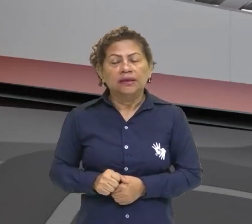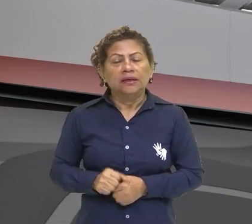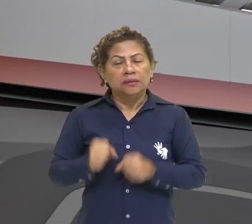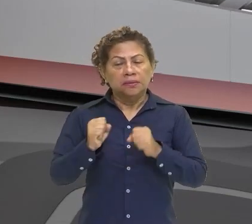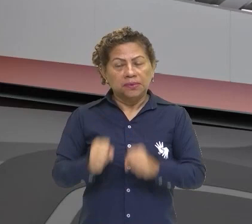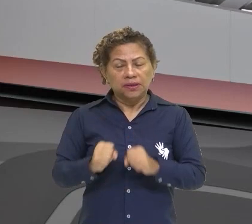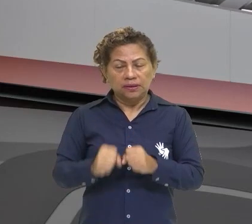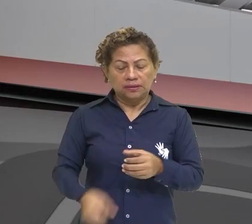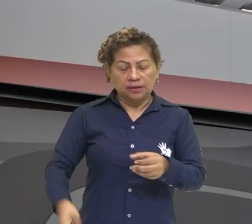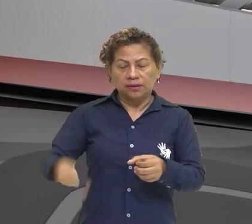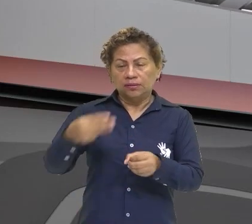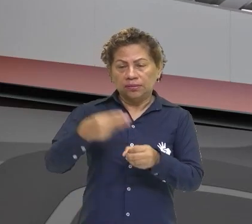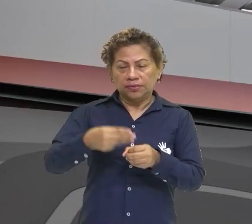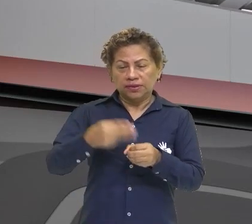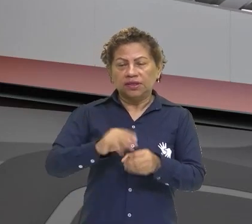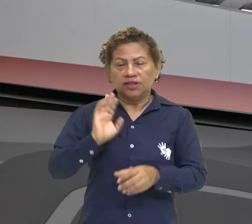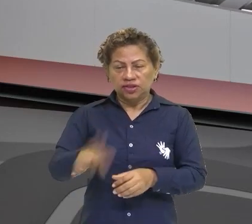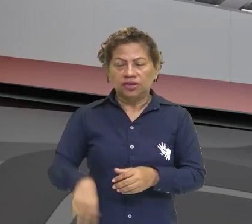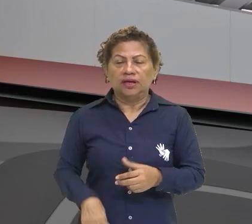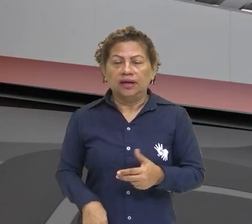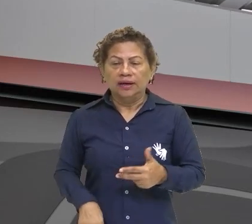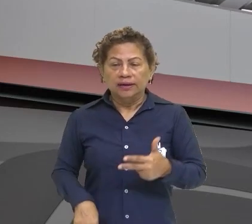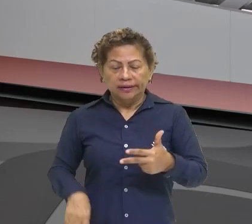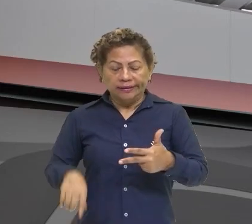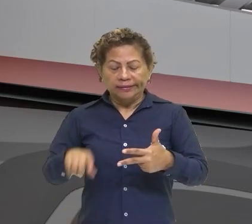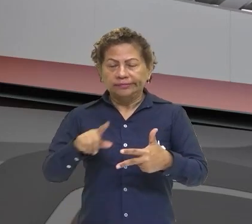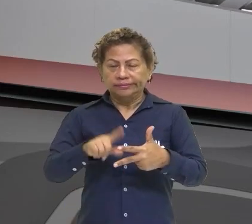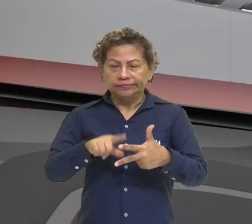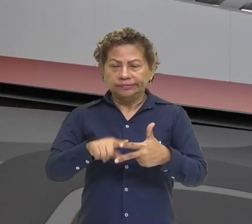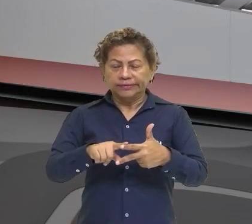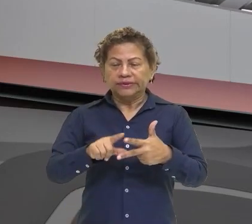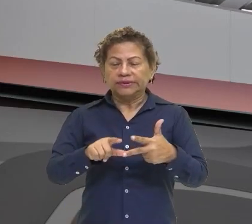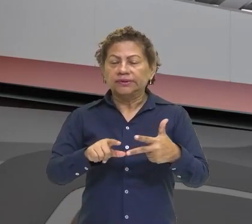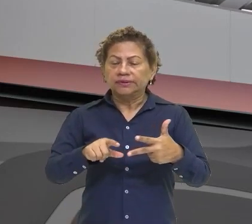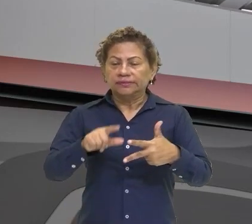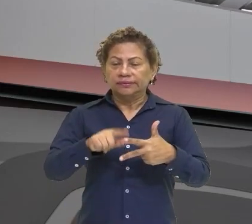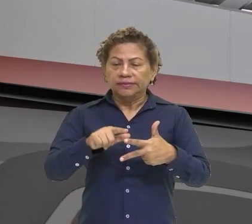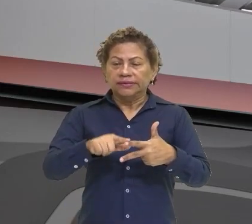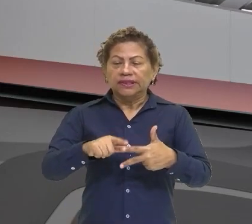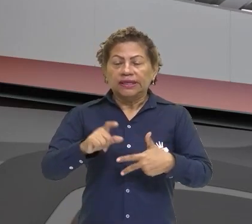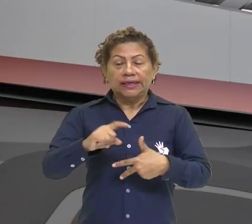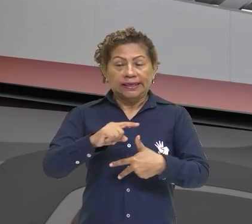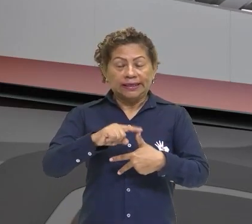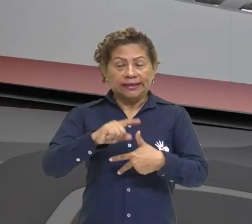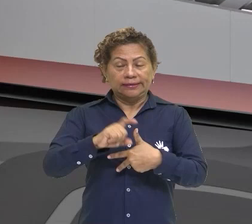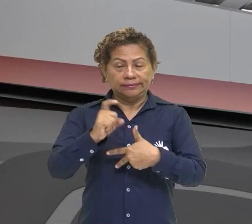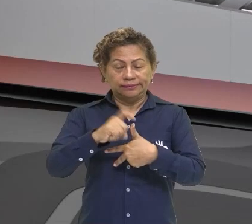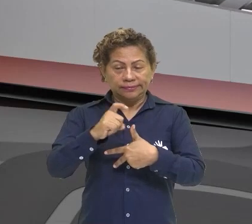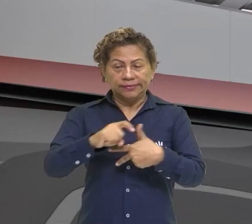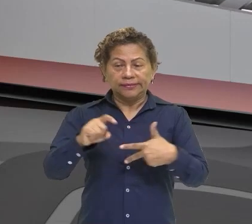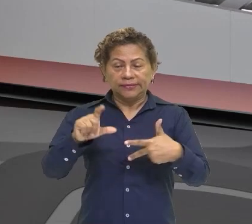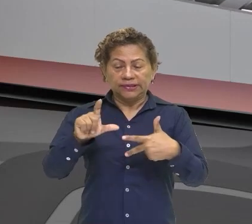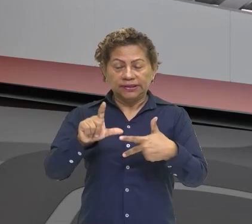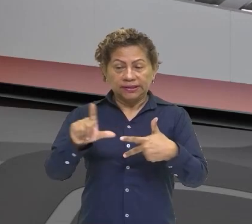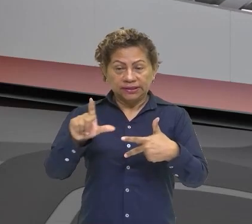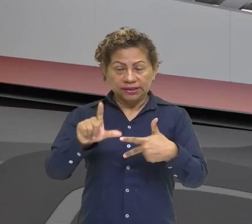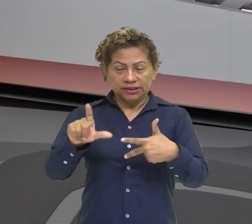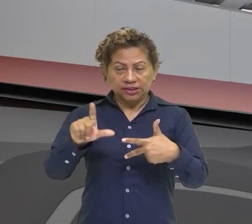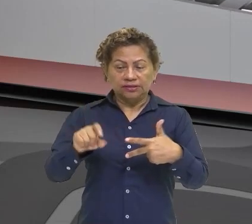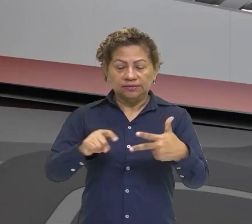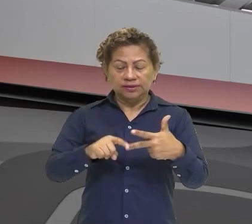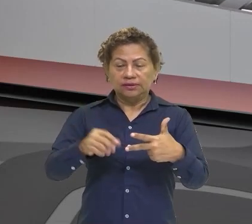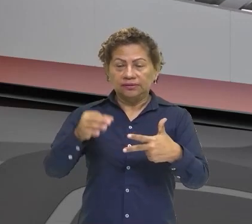Já o Poder Executivo tem como chefe a figura do prefeito, tá bom? Nós temos a administração direta, por exemplo, todas